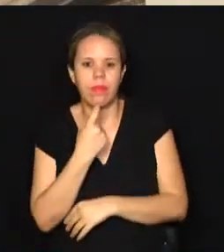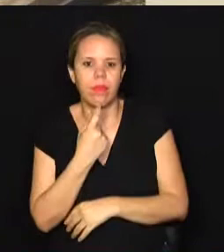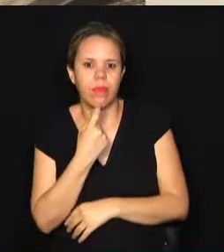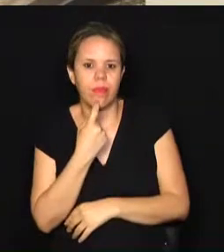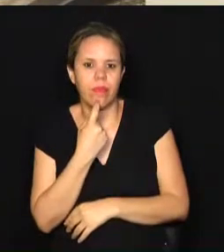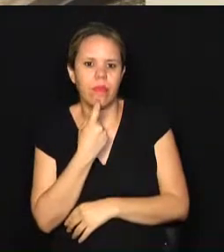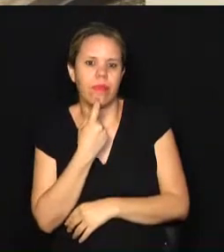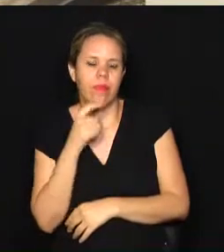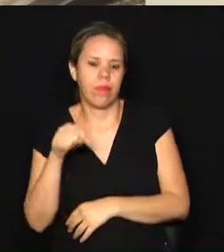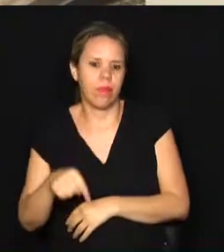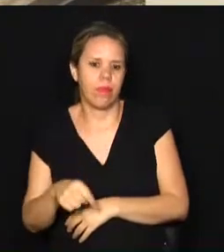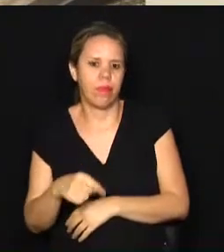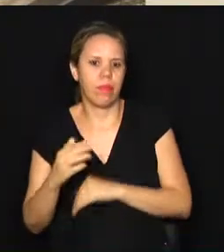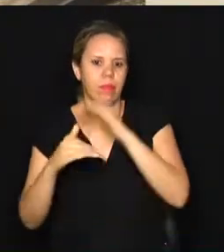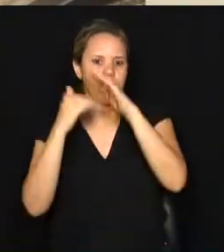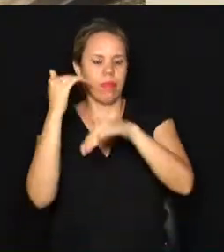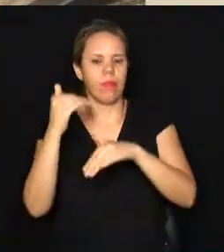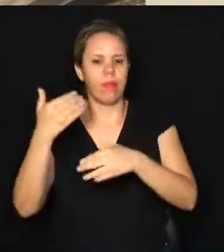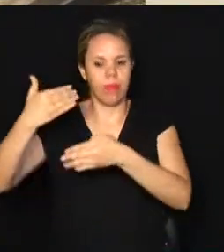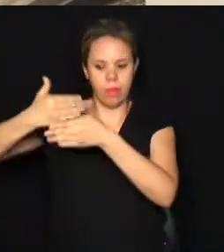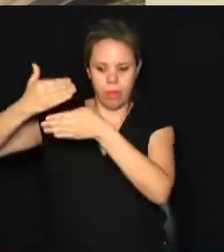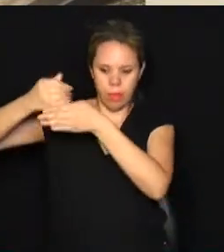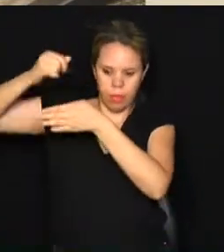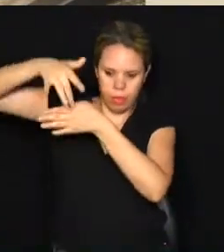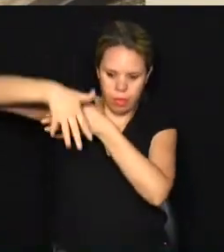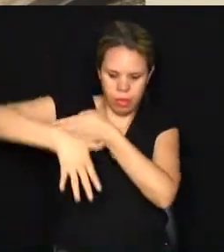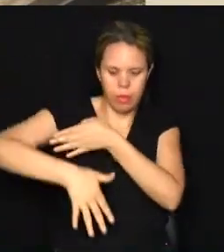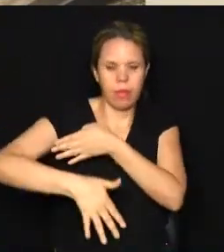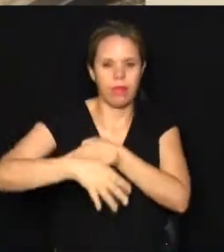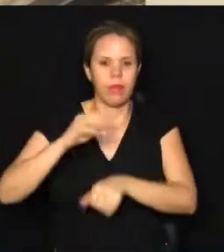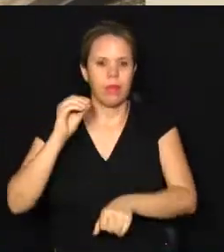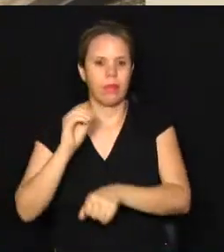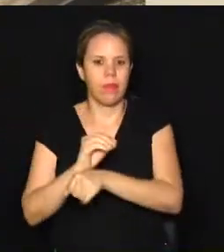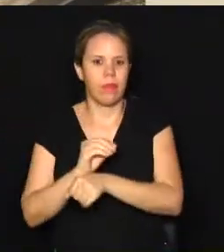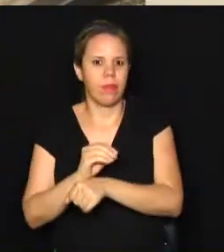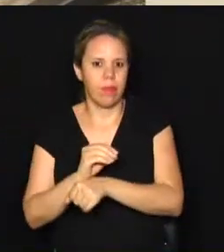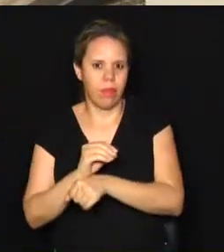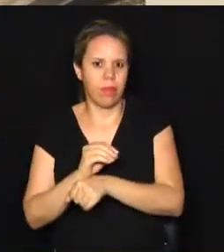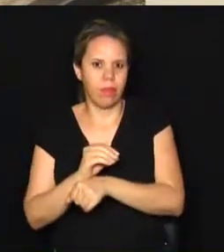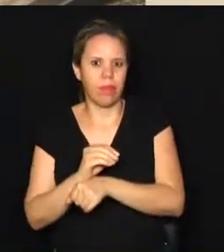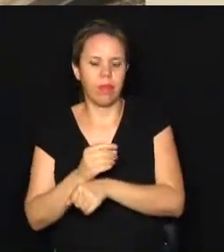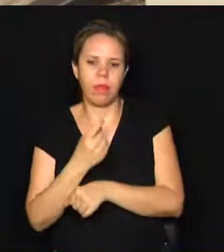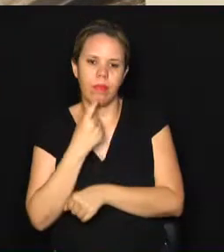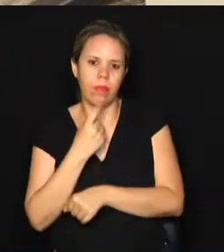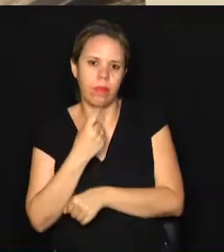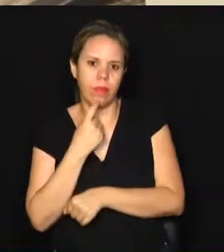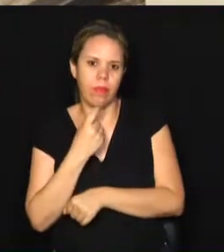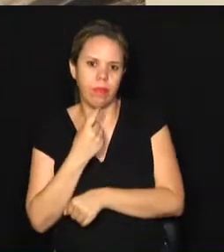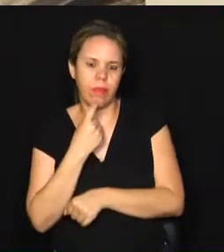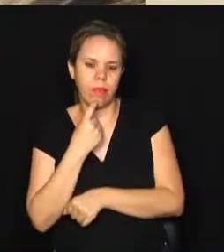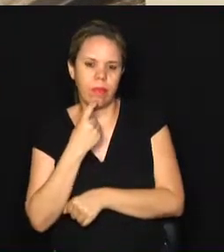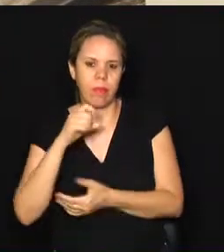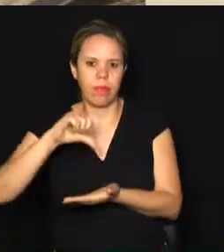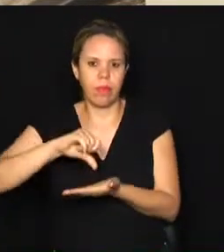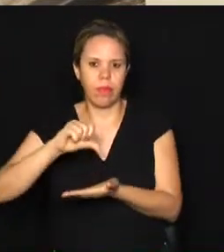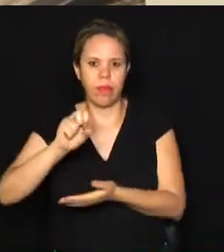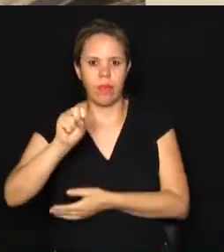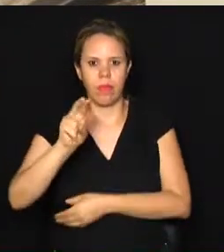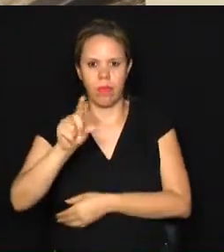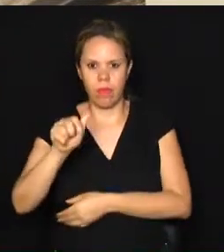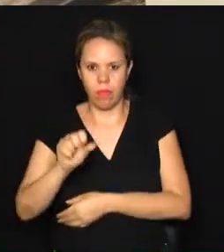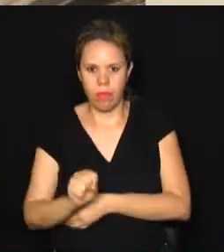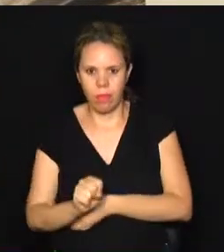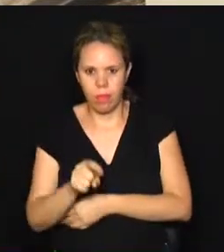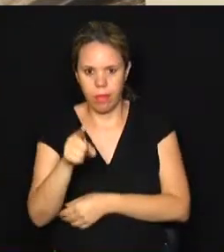vez que a construção dessa barragem atinge a área de proteção ambiental de Campinas, lá no distrito de Sousas. Você